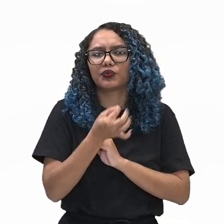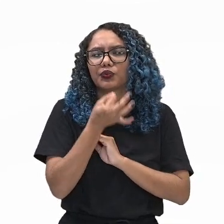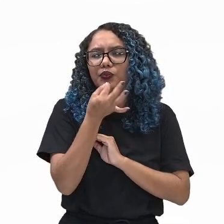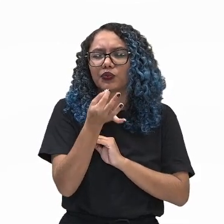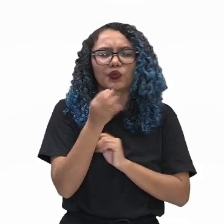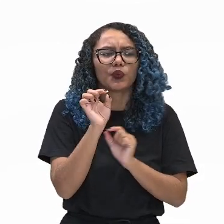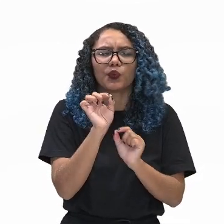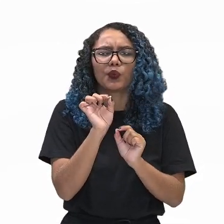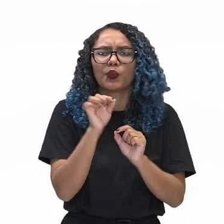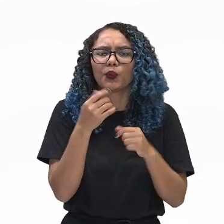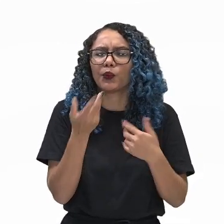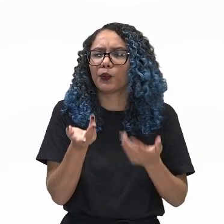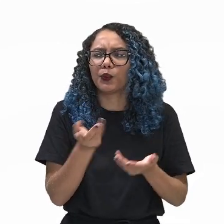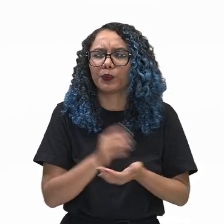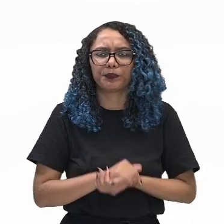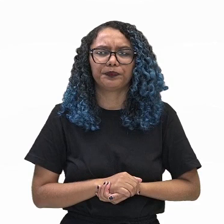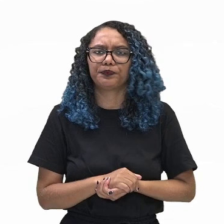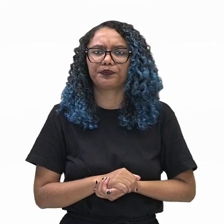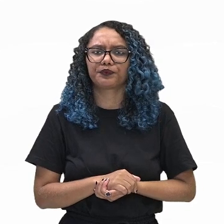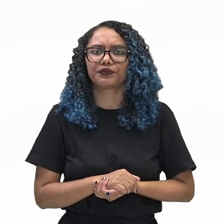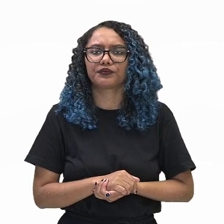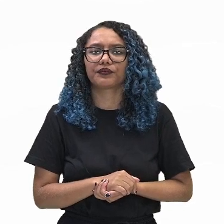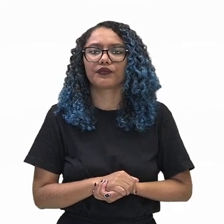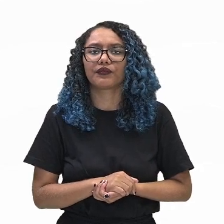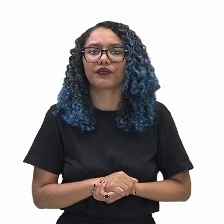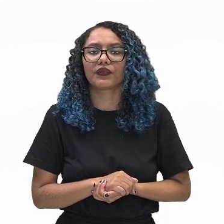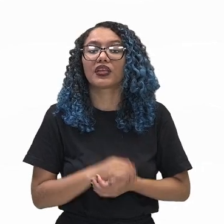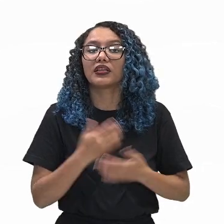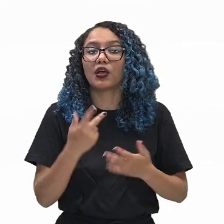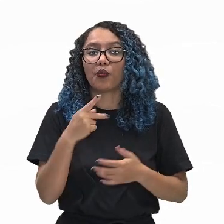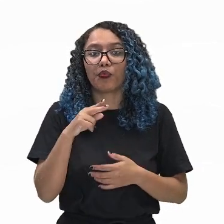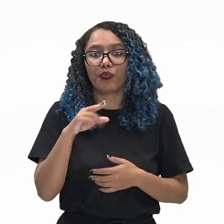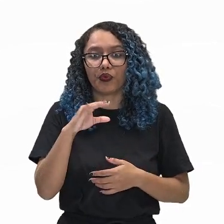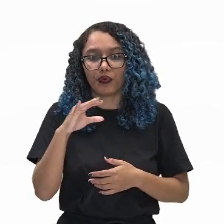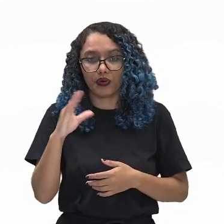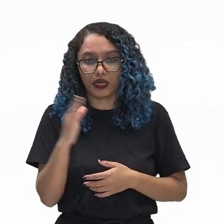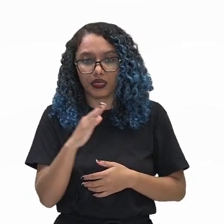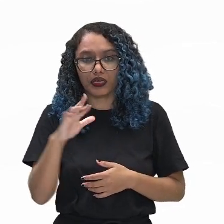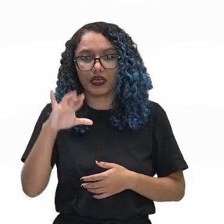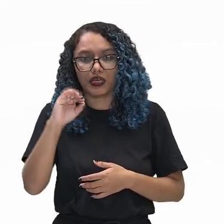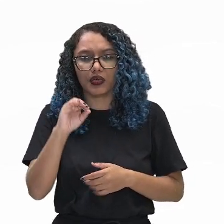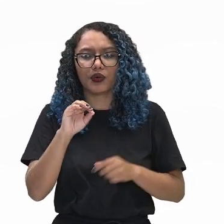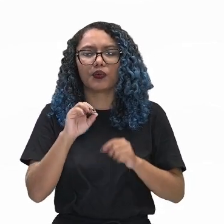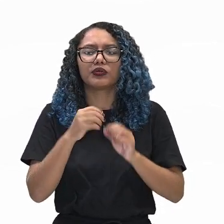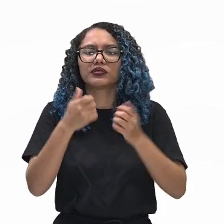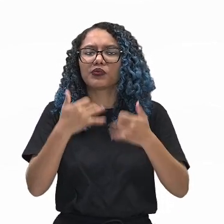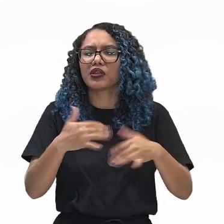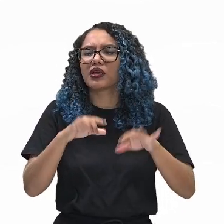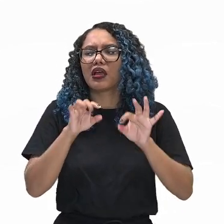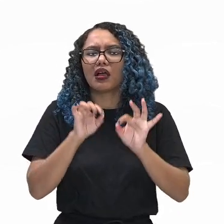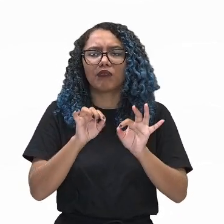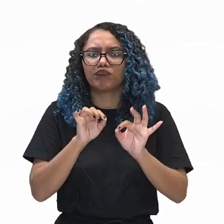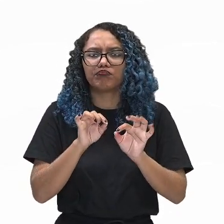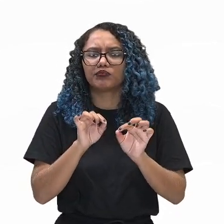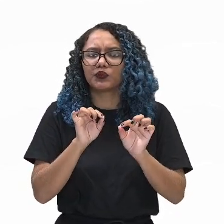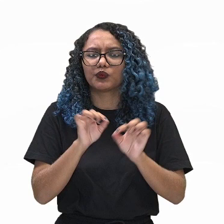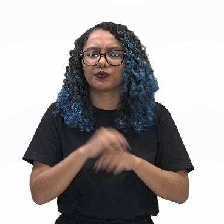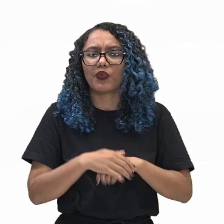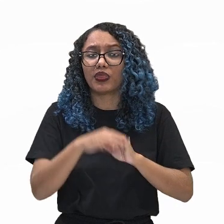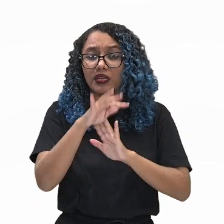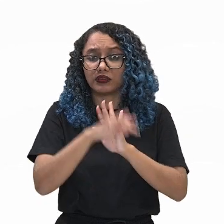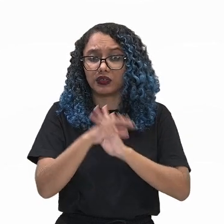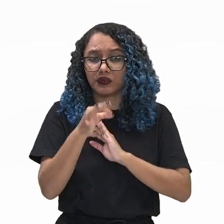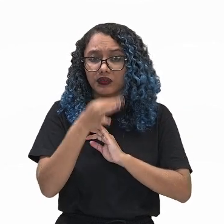é um texto argumentativo? Então, a partir da ideia da PUC-Rio, o texto argumentativo é aquele que defende